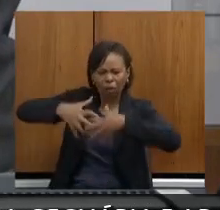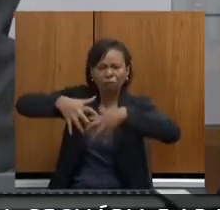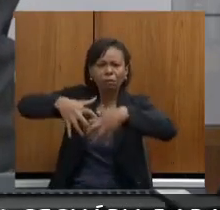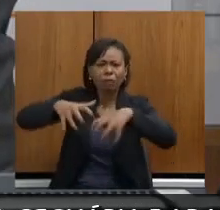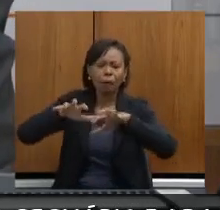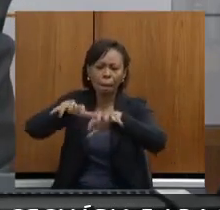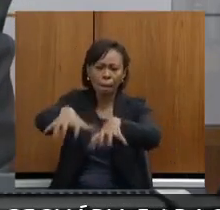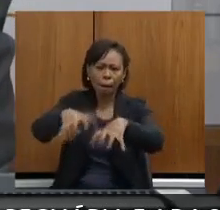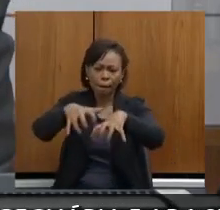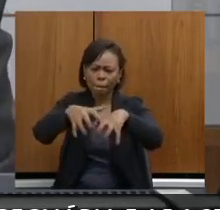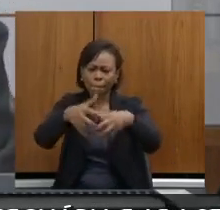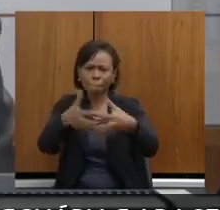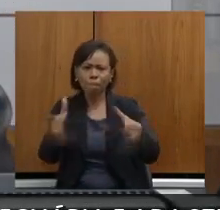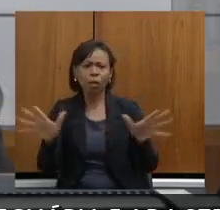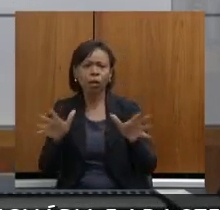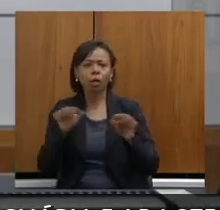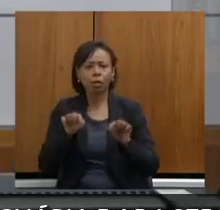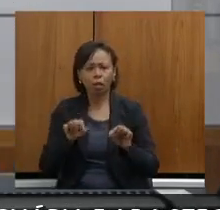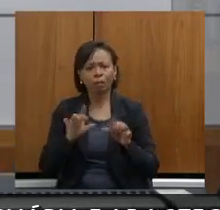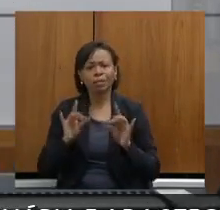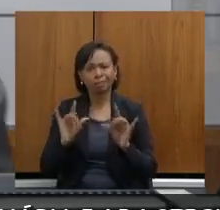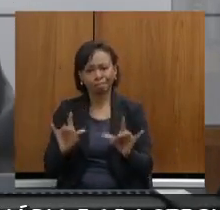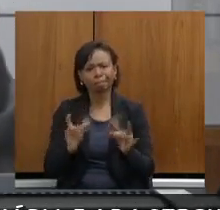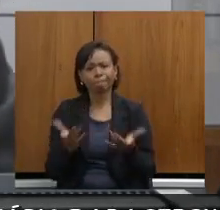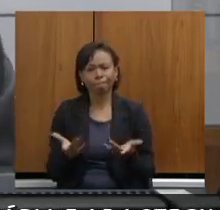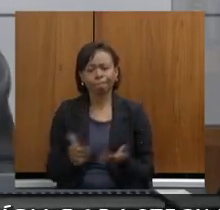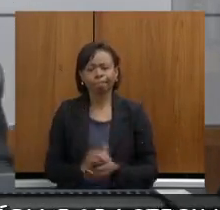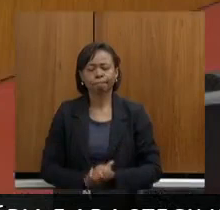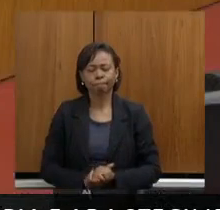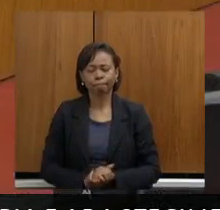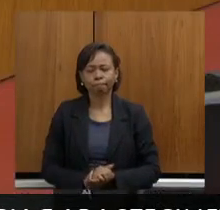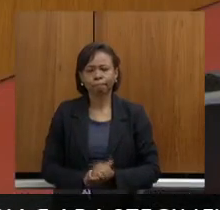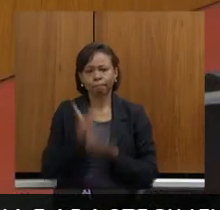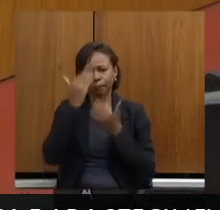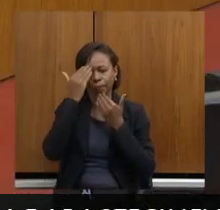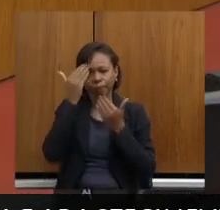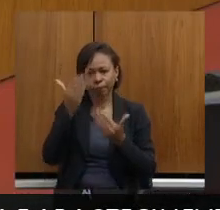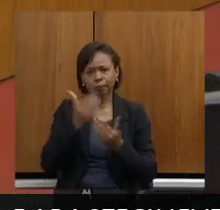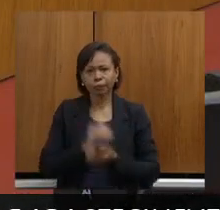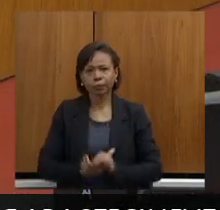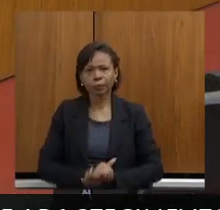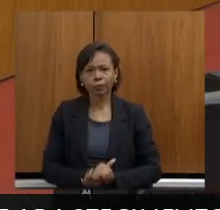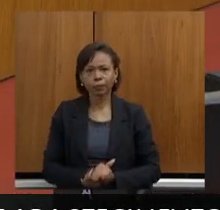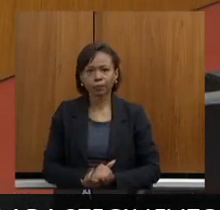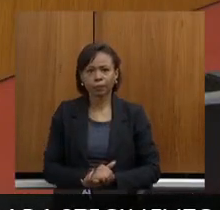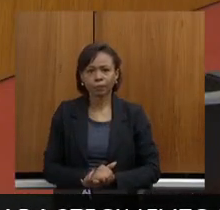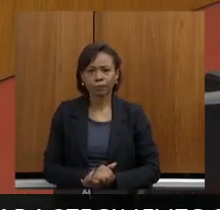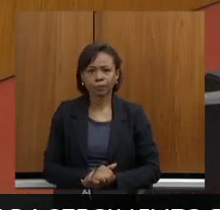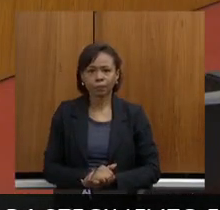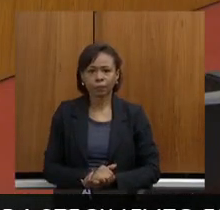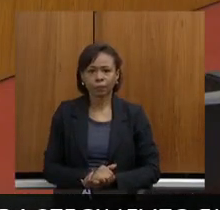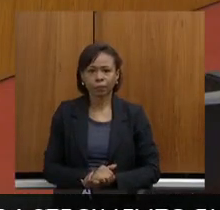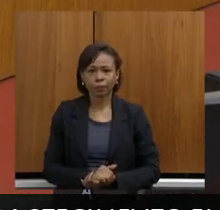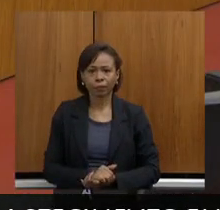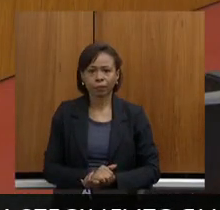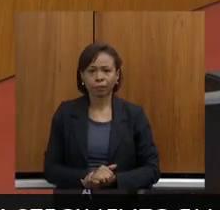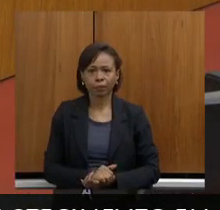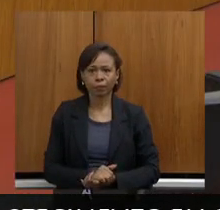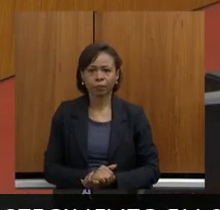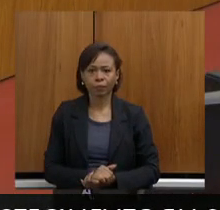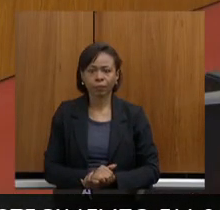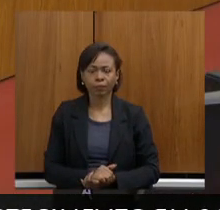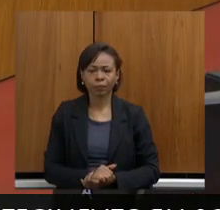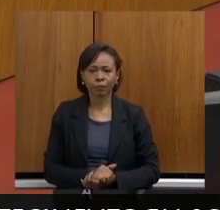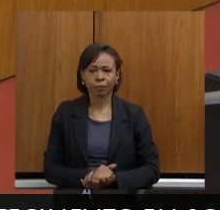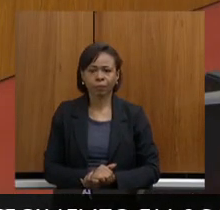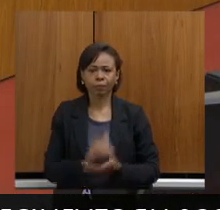é da Caatinga obrigado desculpa aí o excesso e a palavra secretária